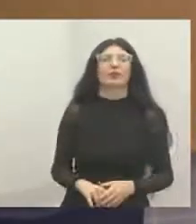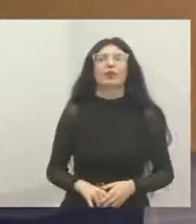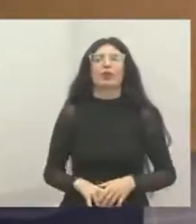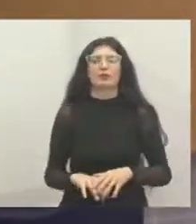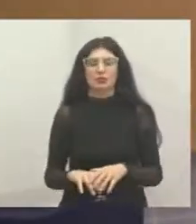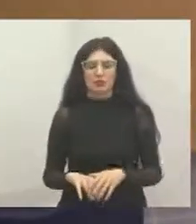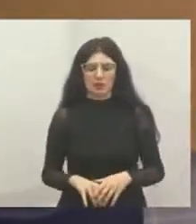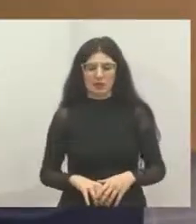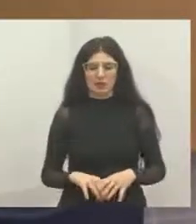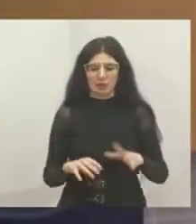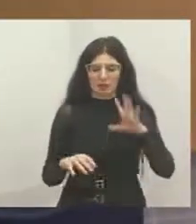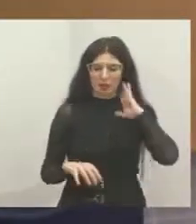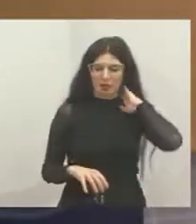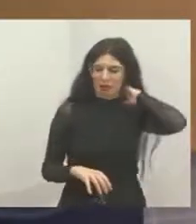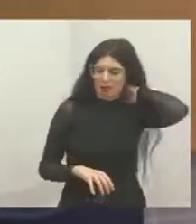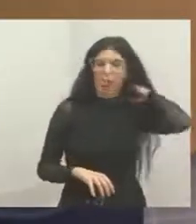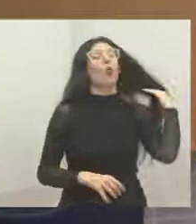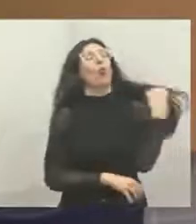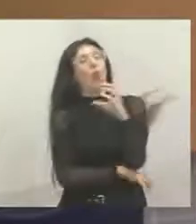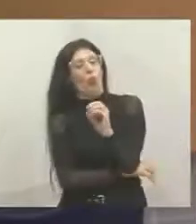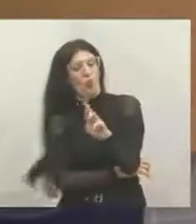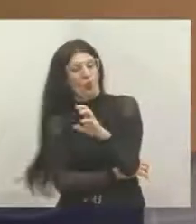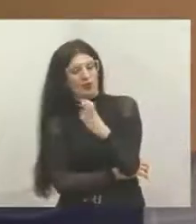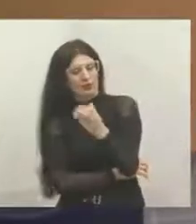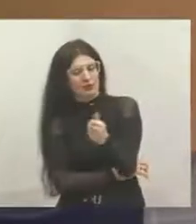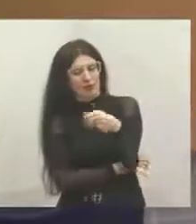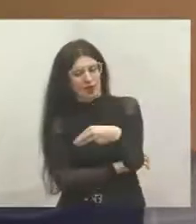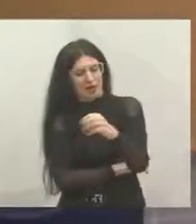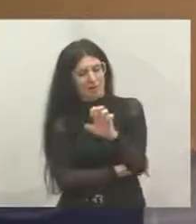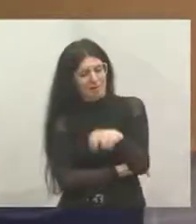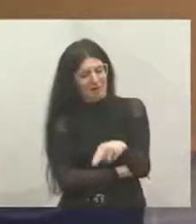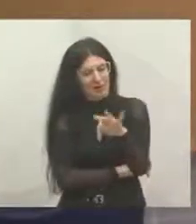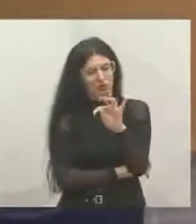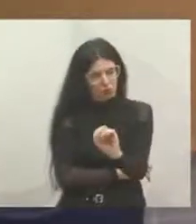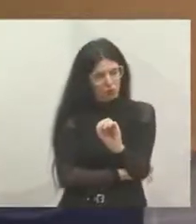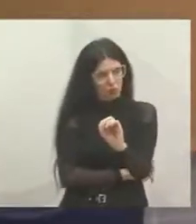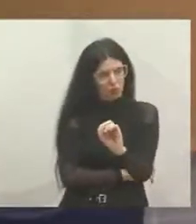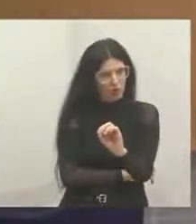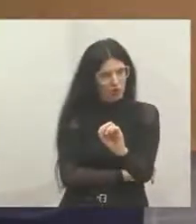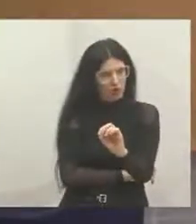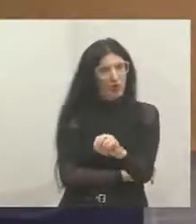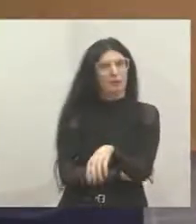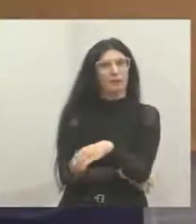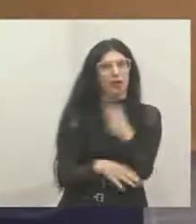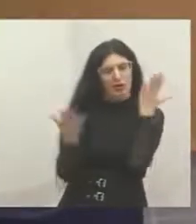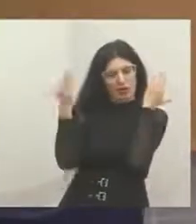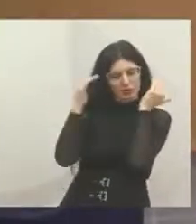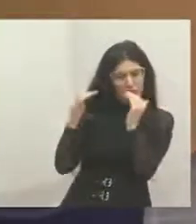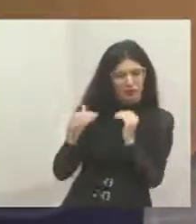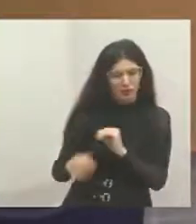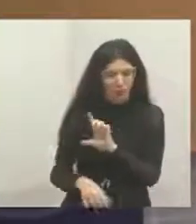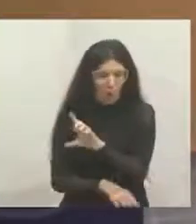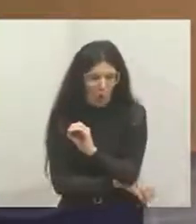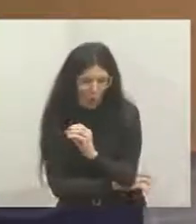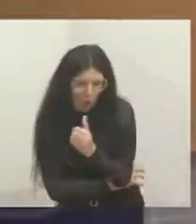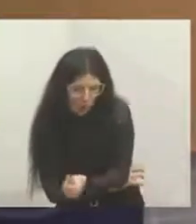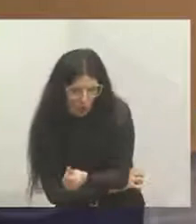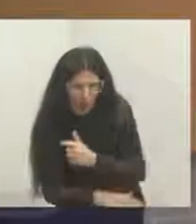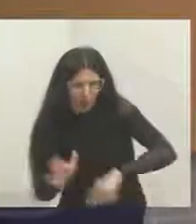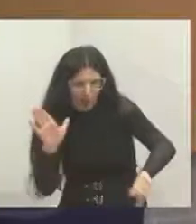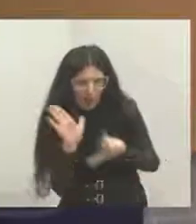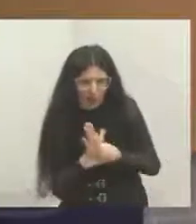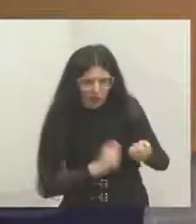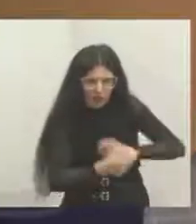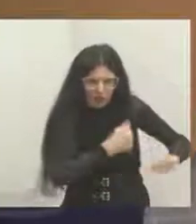orçamento. Sim. Quando a gente fala em orçamento, é aquilo que é projetado na LOA, né, no ano anterior